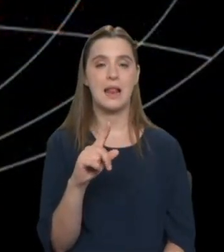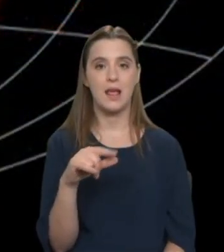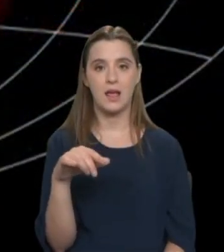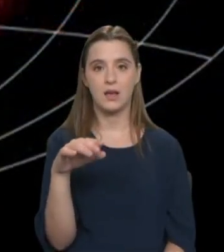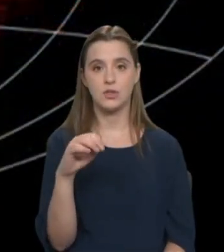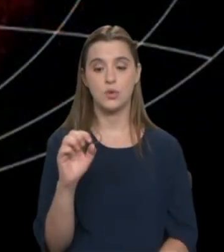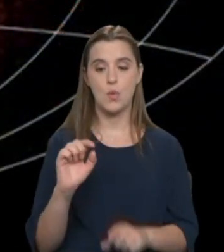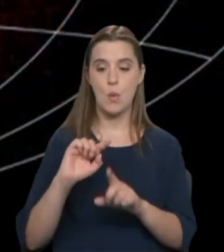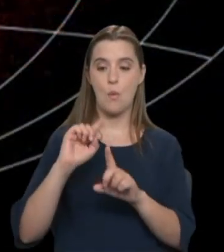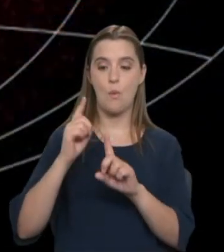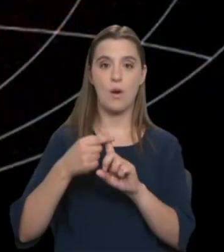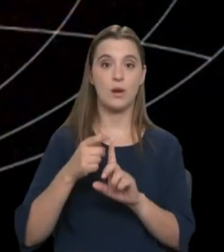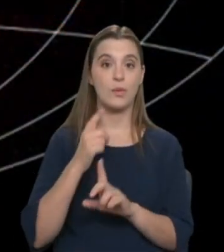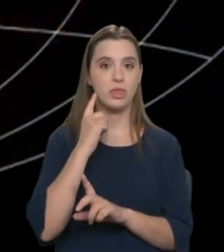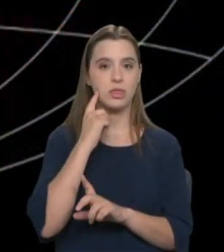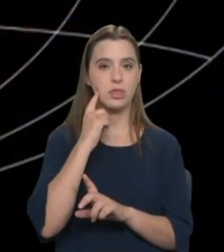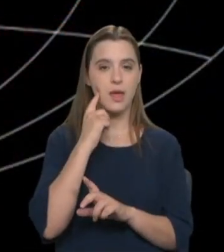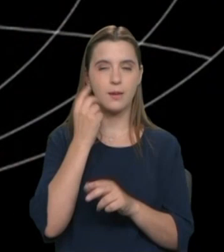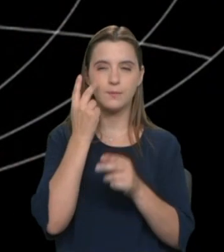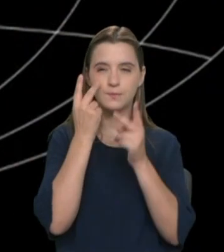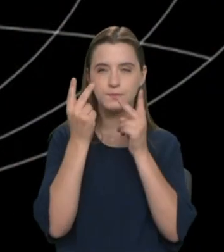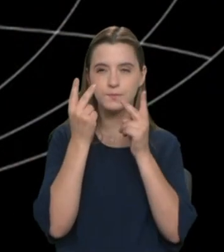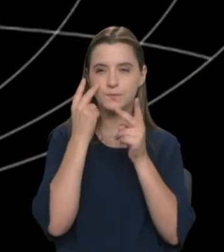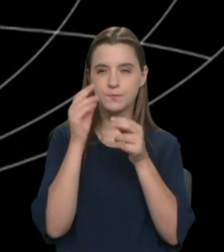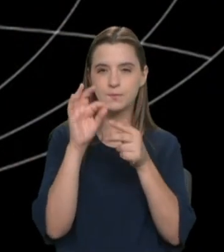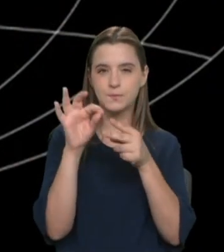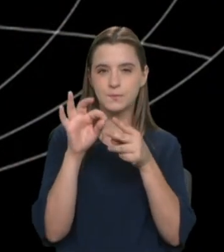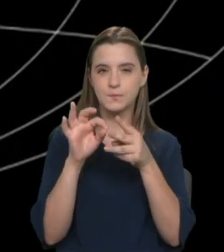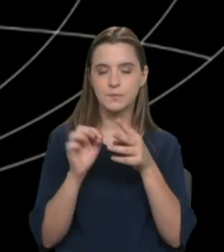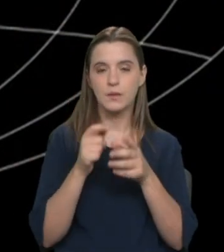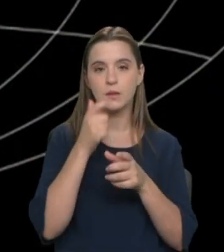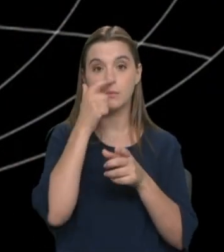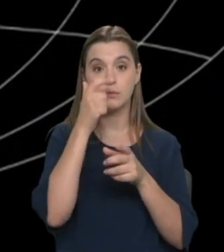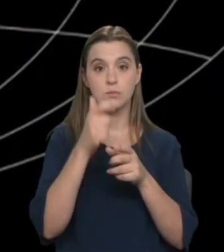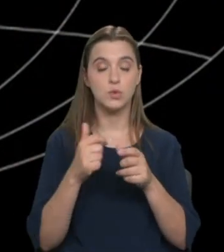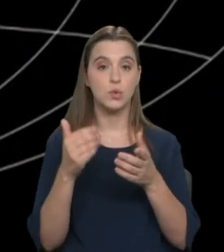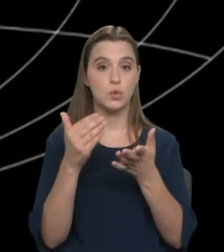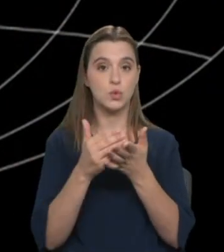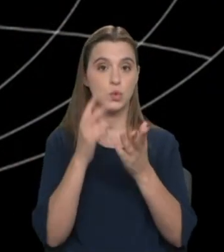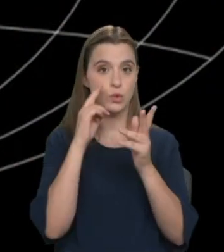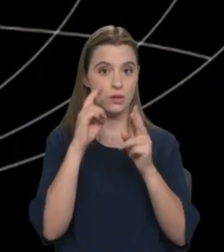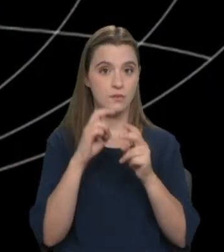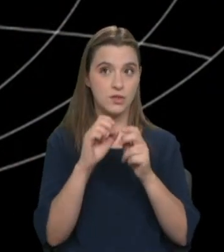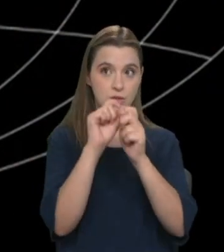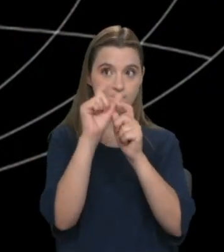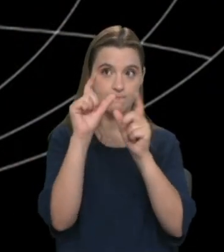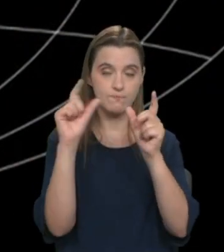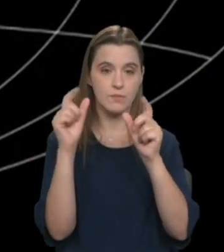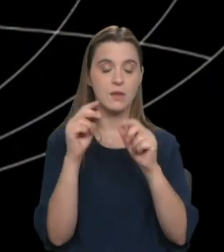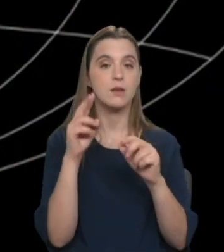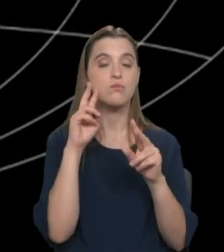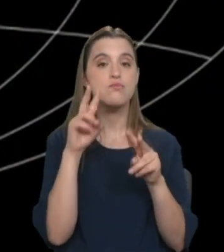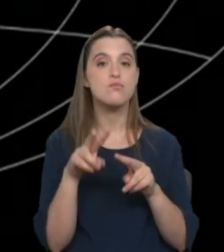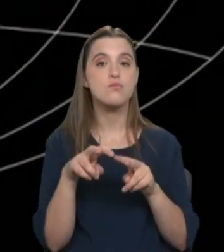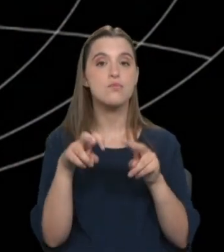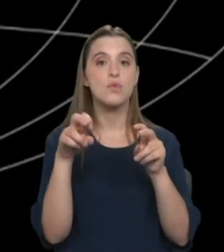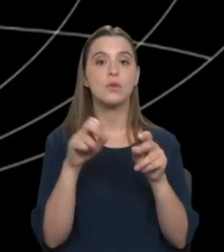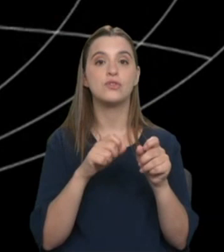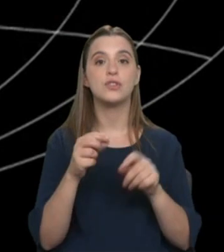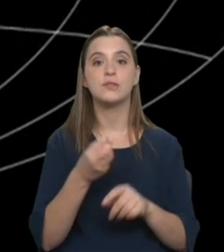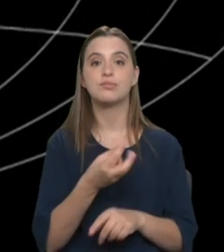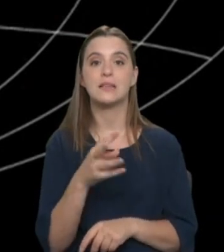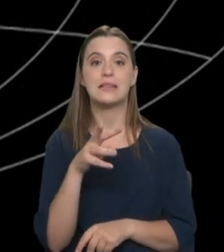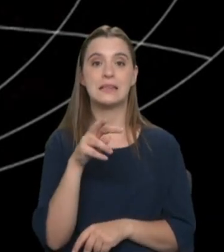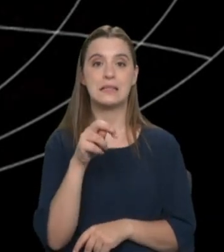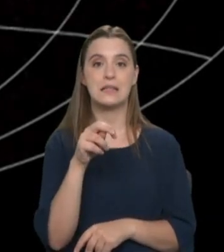muito detalhadas, os astrónomos conseguiram encontrar 13 estrelas e depois de analisarem as suas